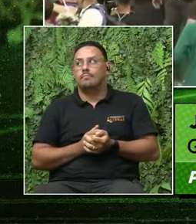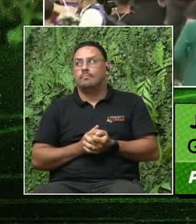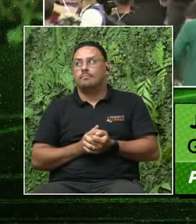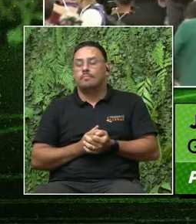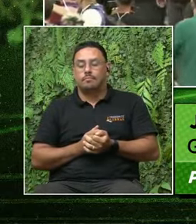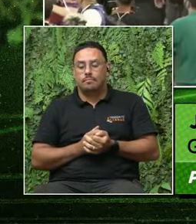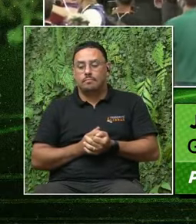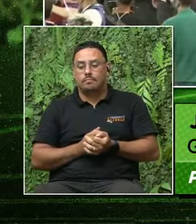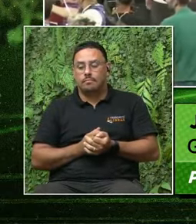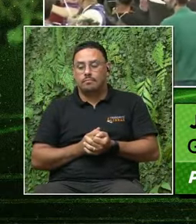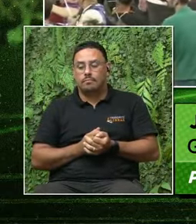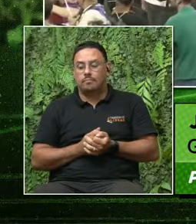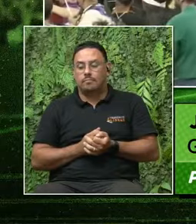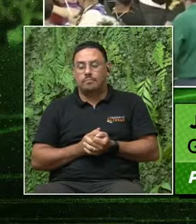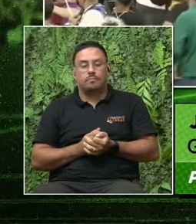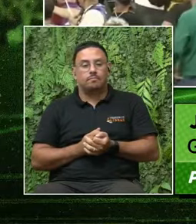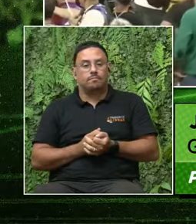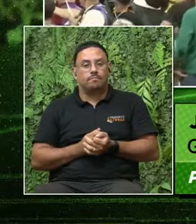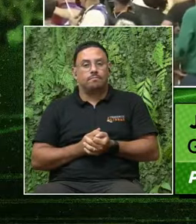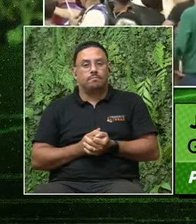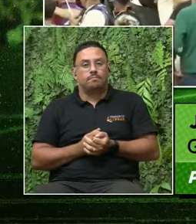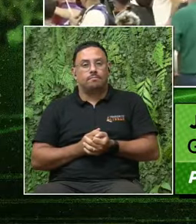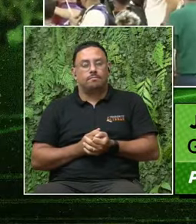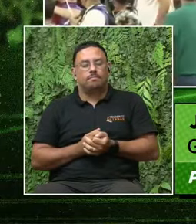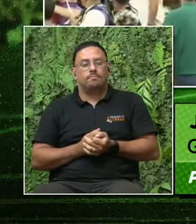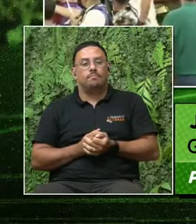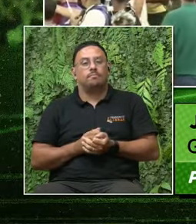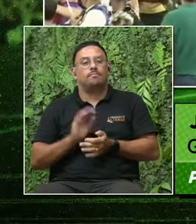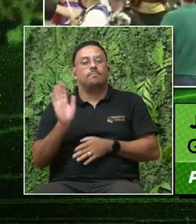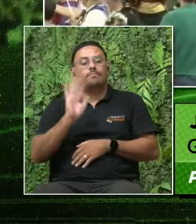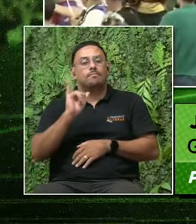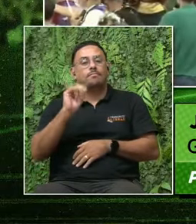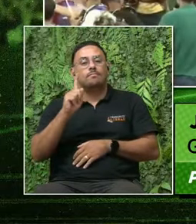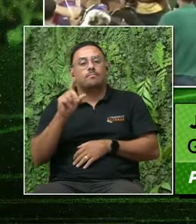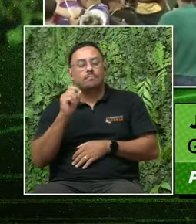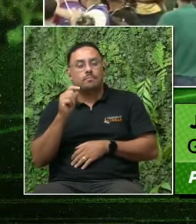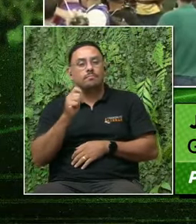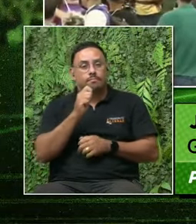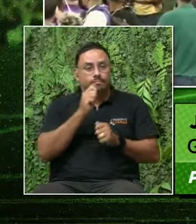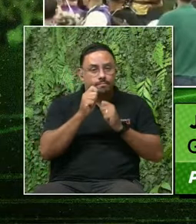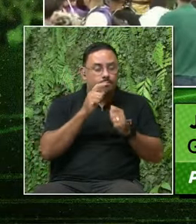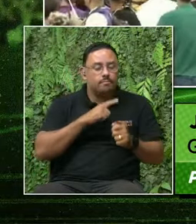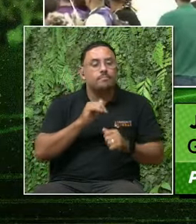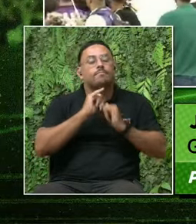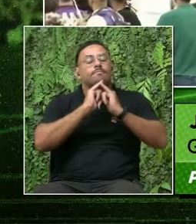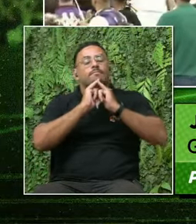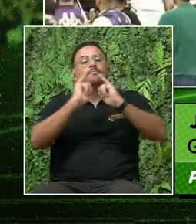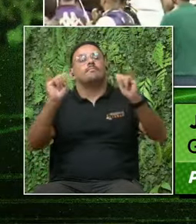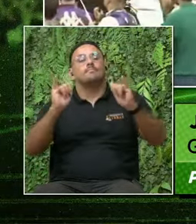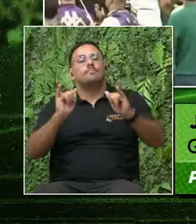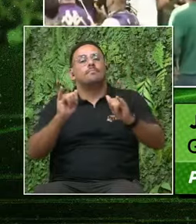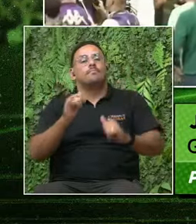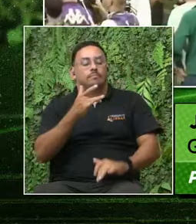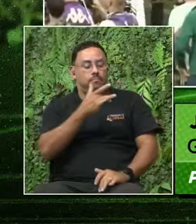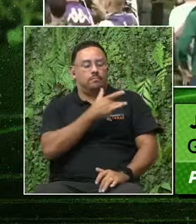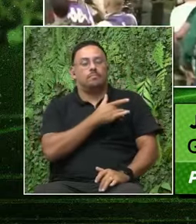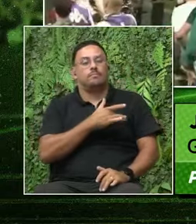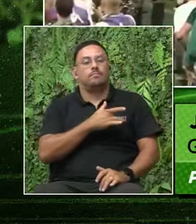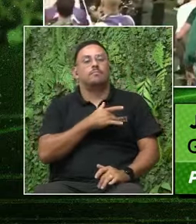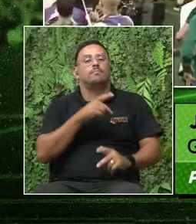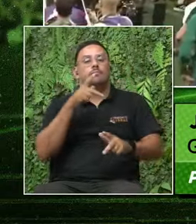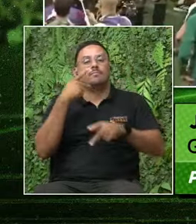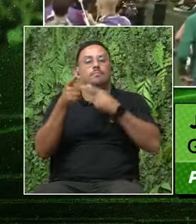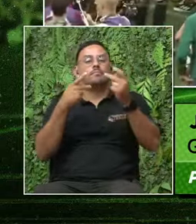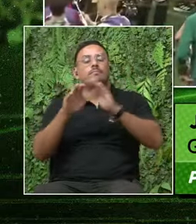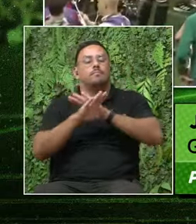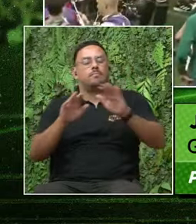lá milito tá aqui por por aqui Ô Igor Só enquanto você não entrevista ninguém só para informar que do Cruzeiro vai falar só